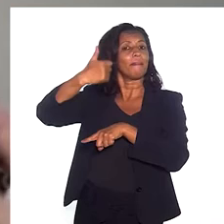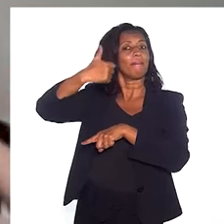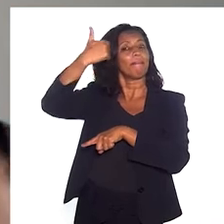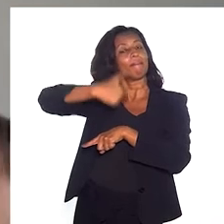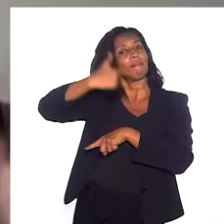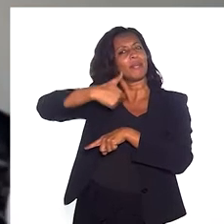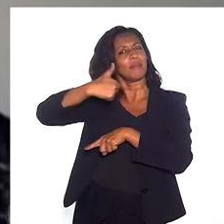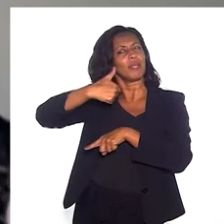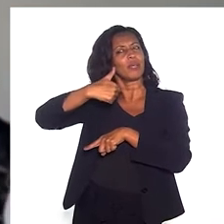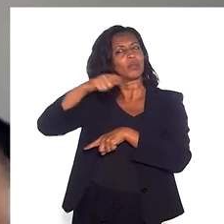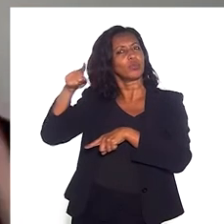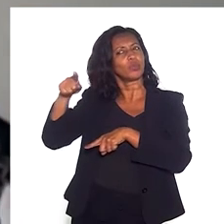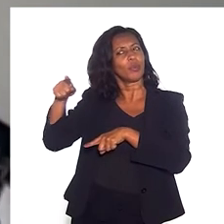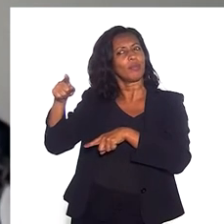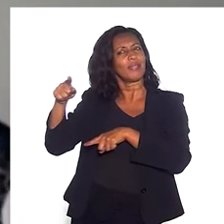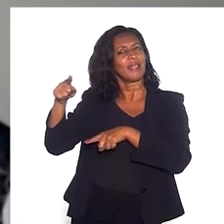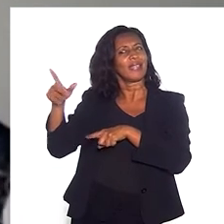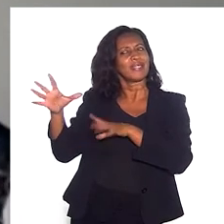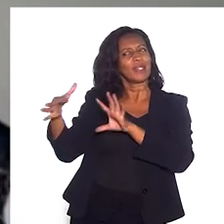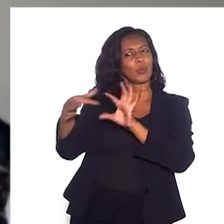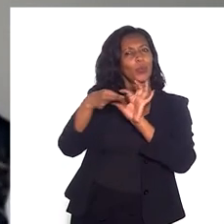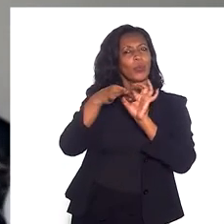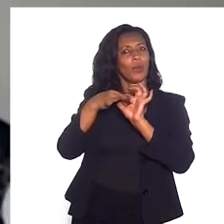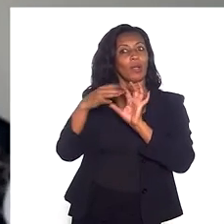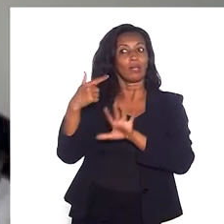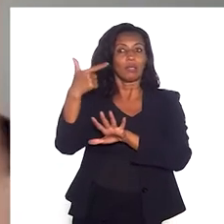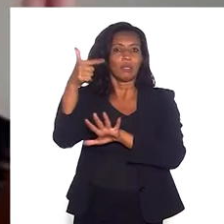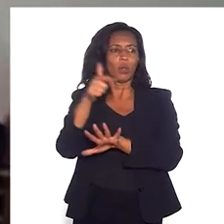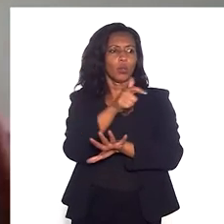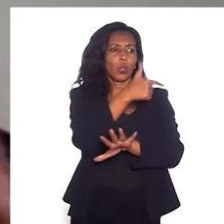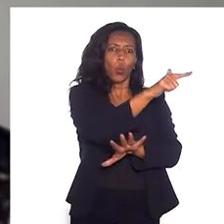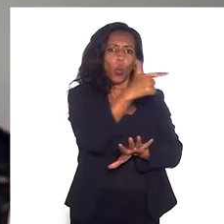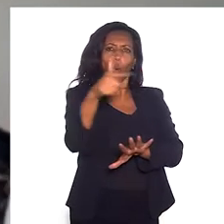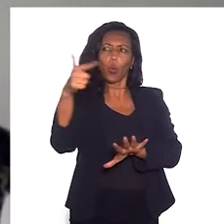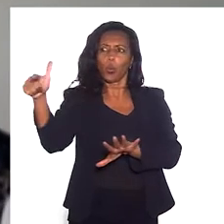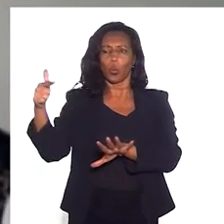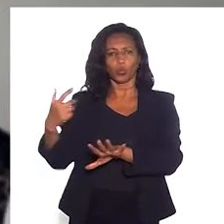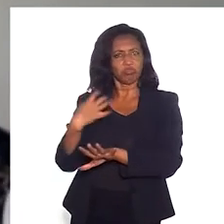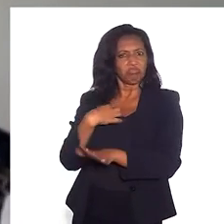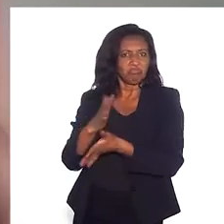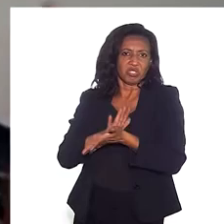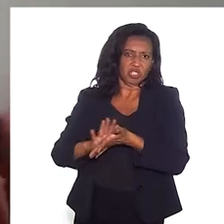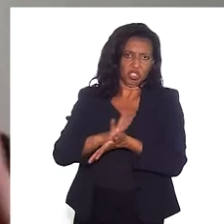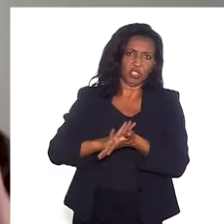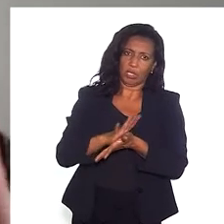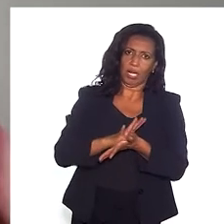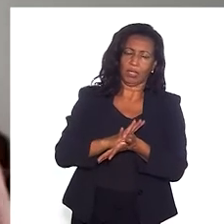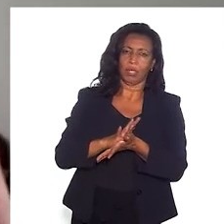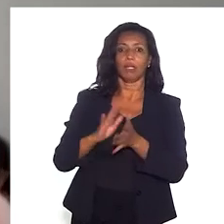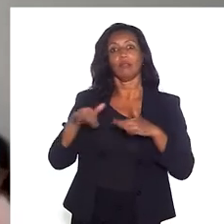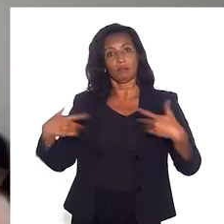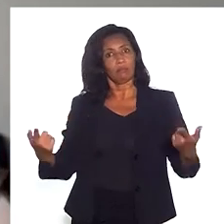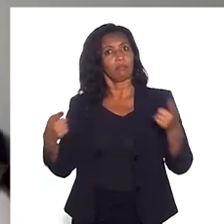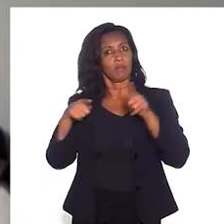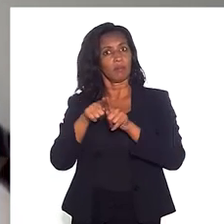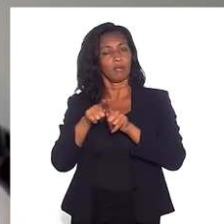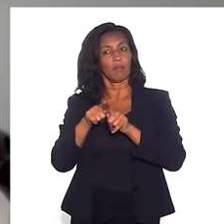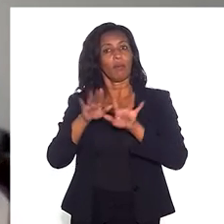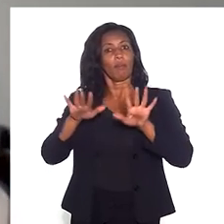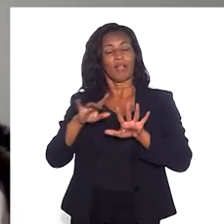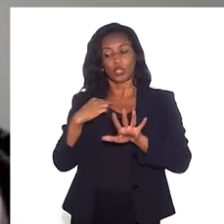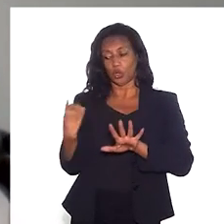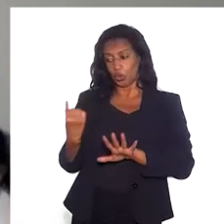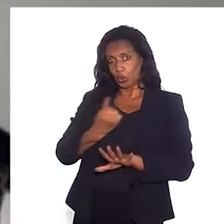pensado primeiro sobre essa associação. Não que outros corpos não vão sofrer, não que outros corpos não vão sentir,